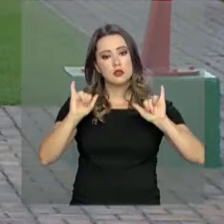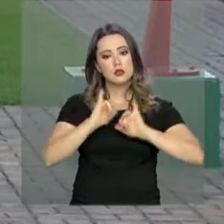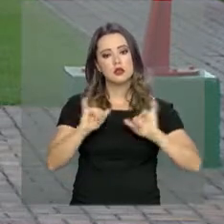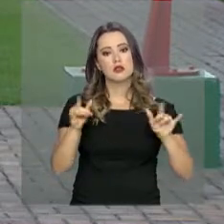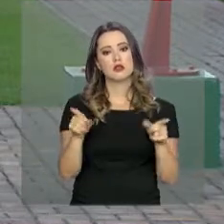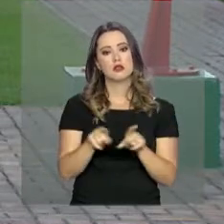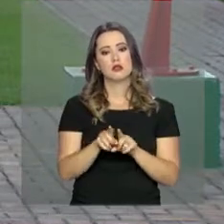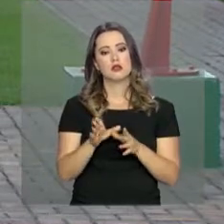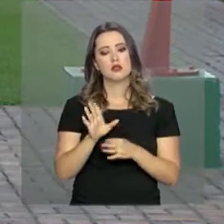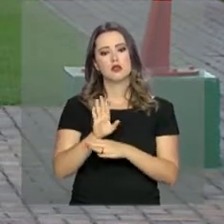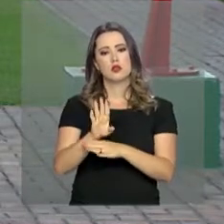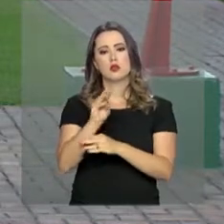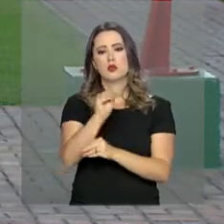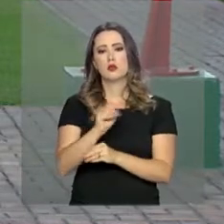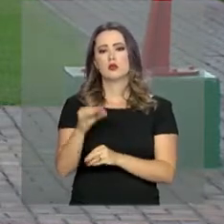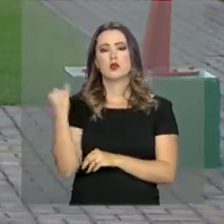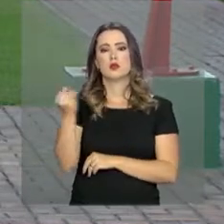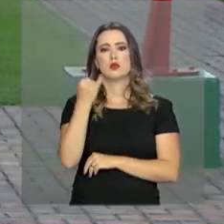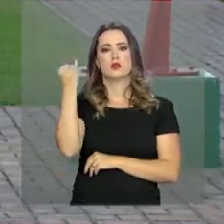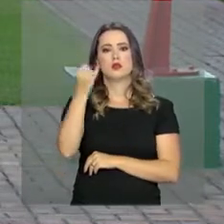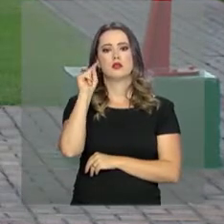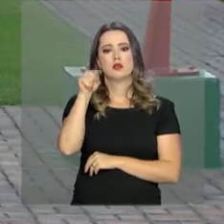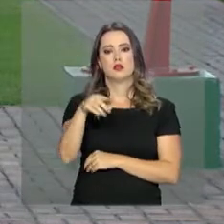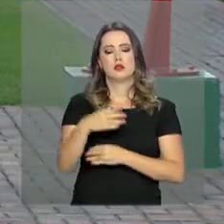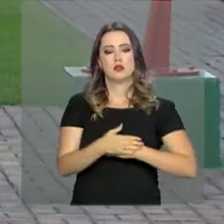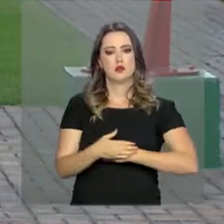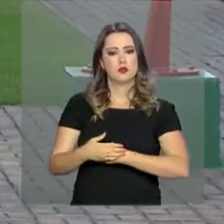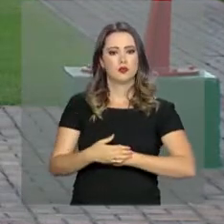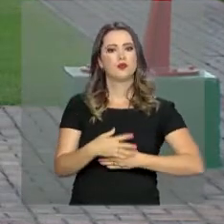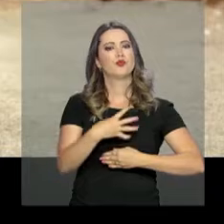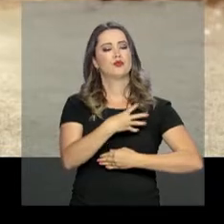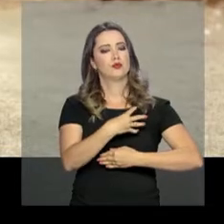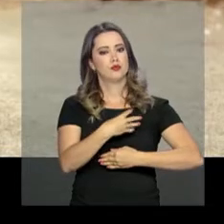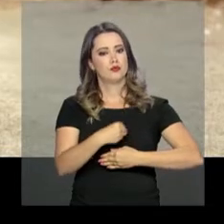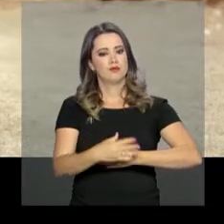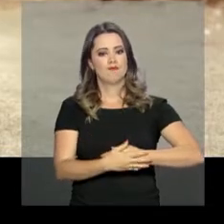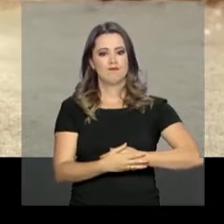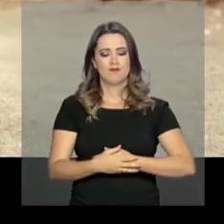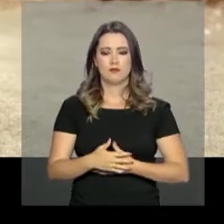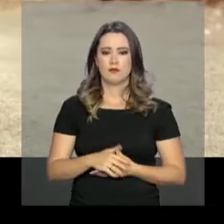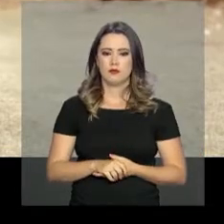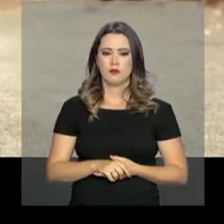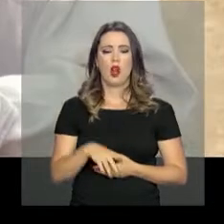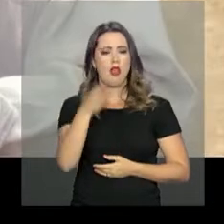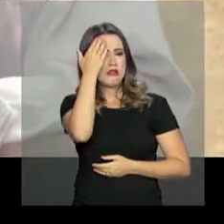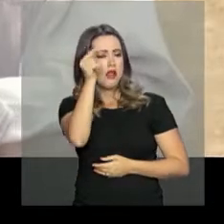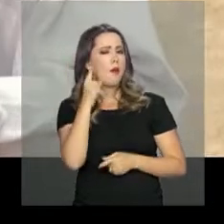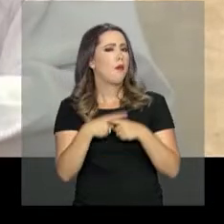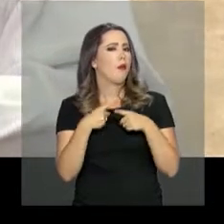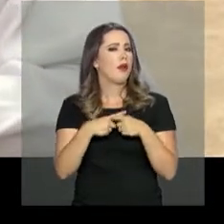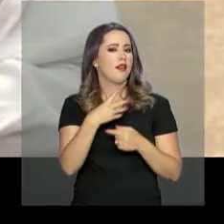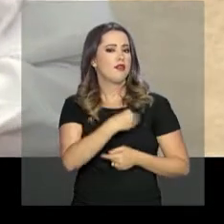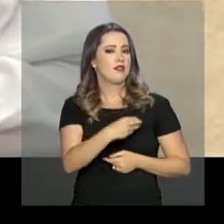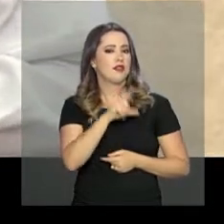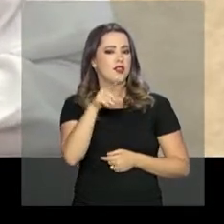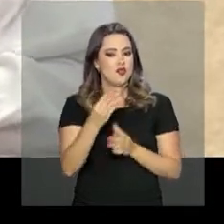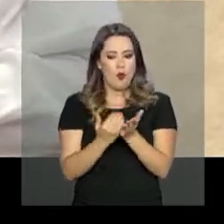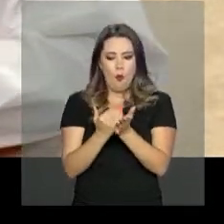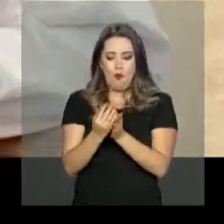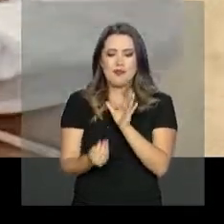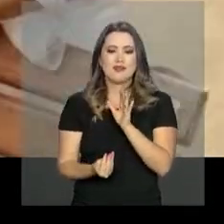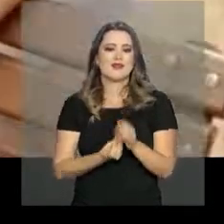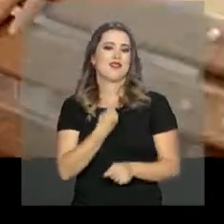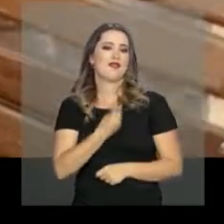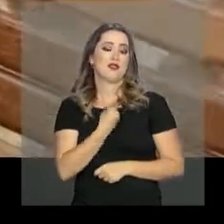para reforçar a importância da amamentação materna sabe por que a amamentação é a base da vida